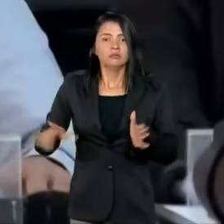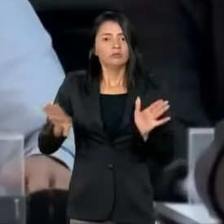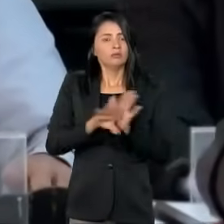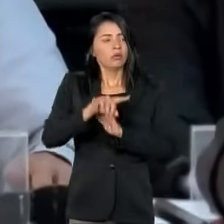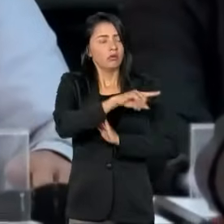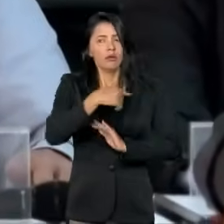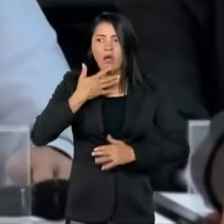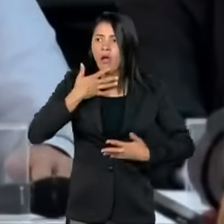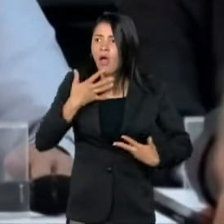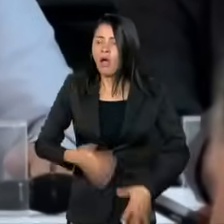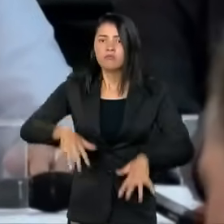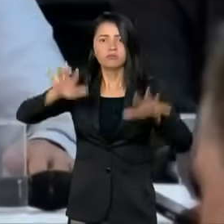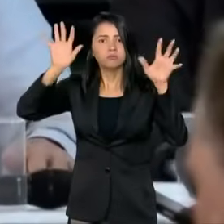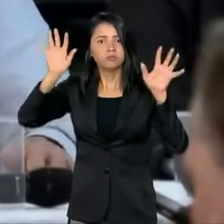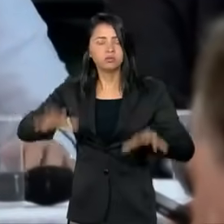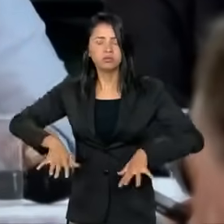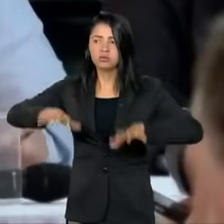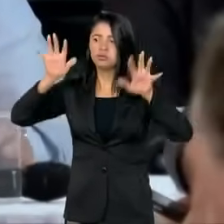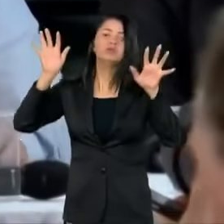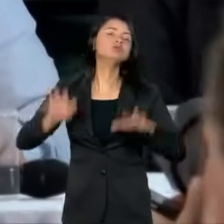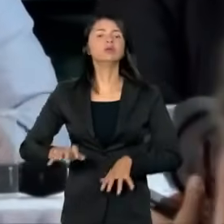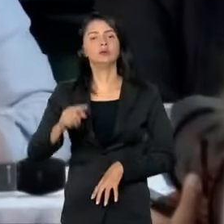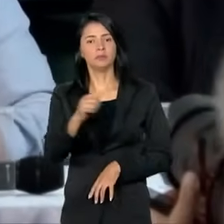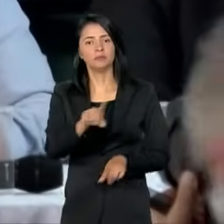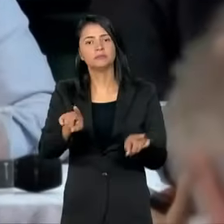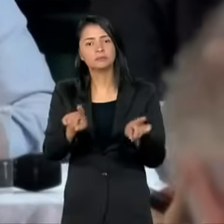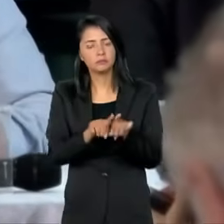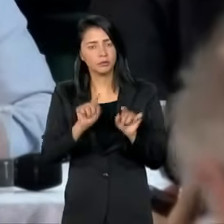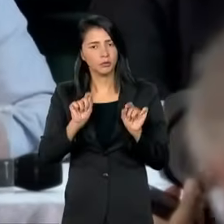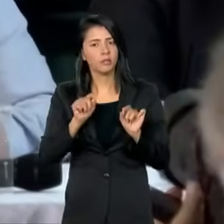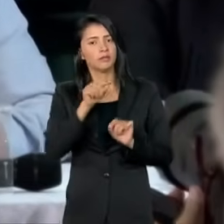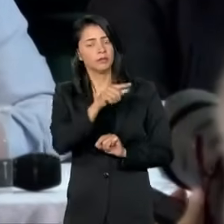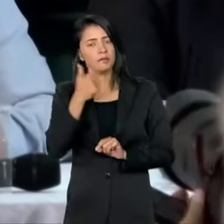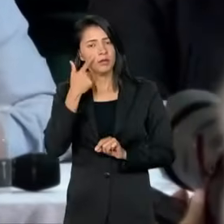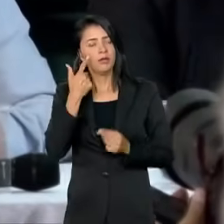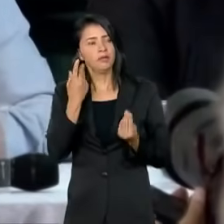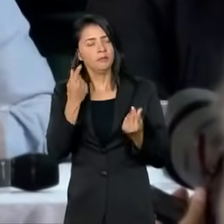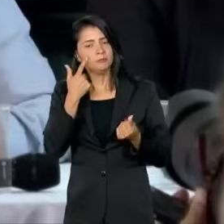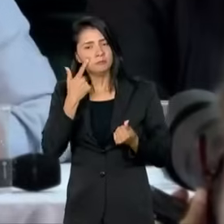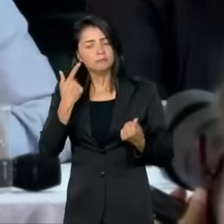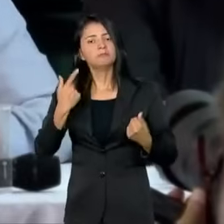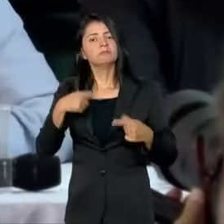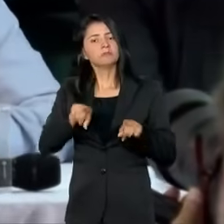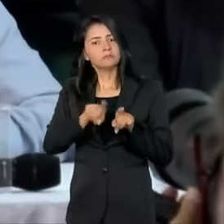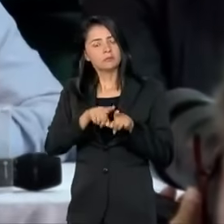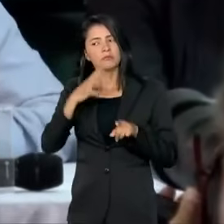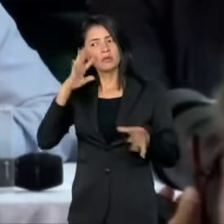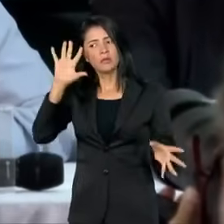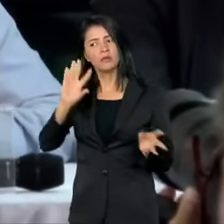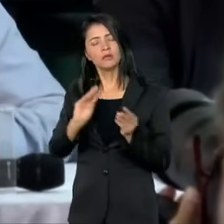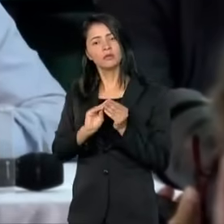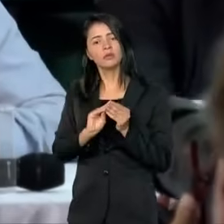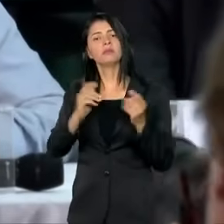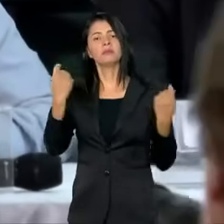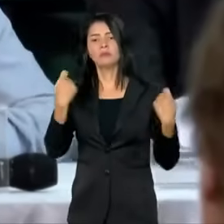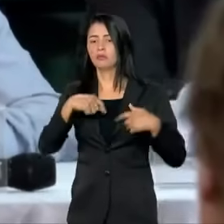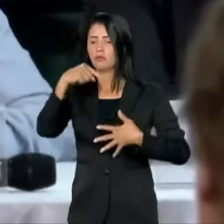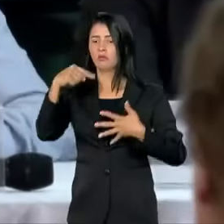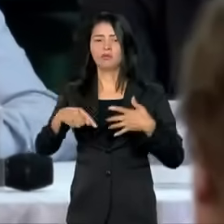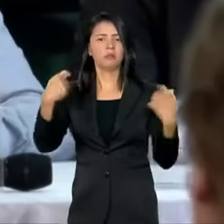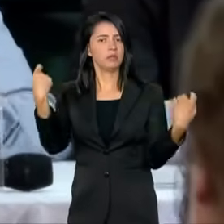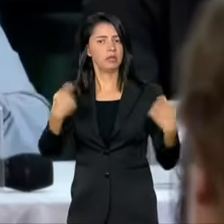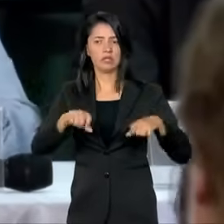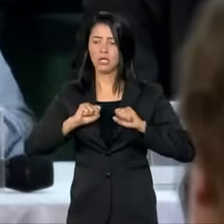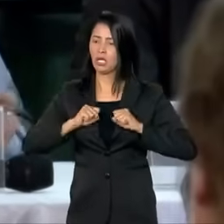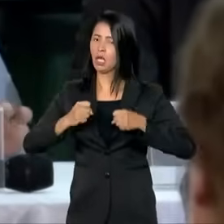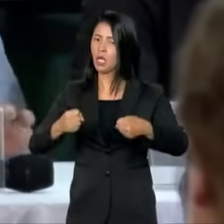ver a quantidade de água. Mas ele também foi muito, muito, muito compreensivo para colocar tudo que o Ministério da